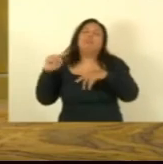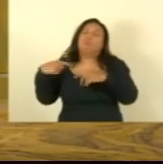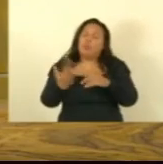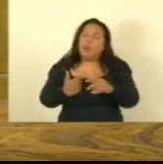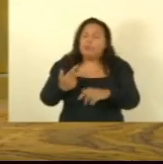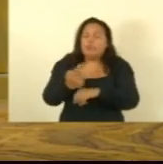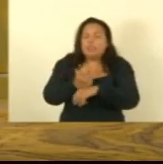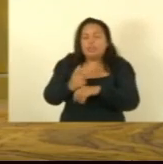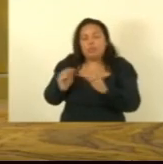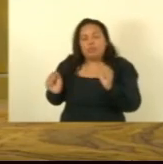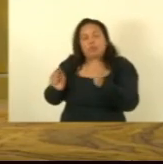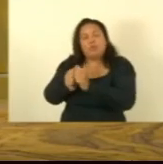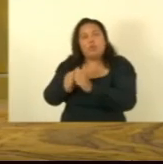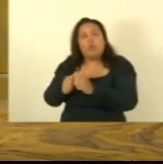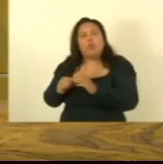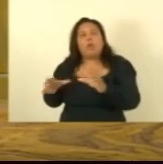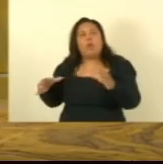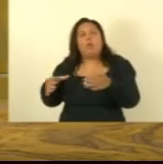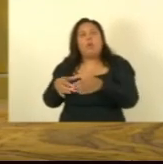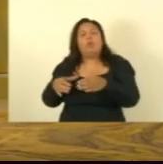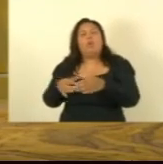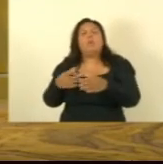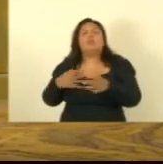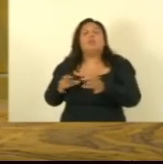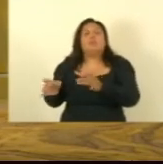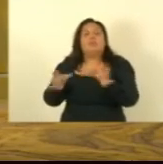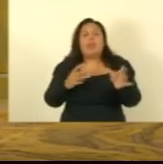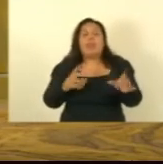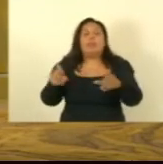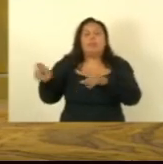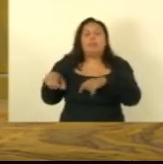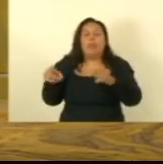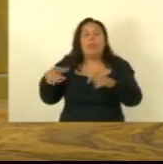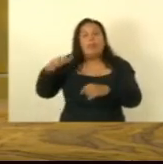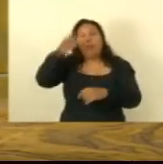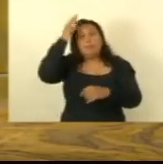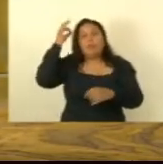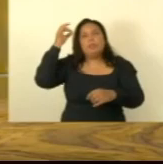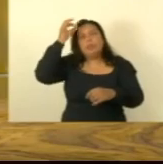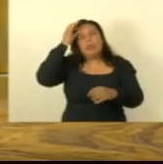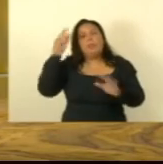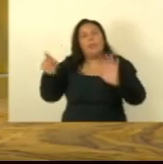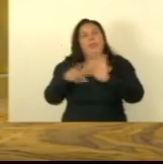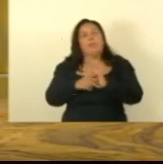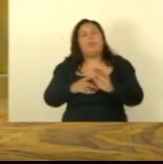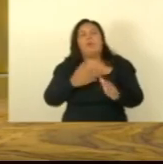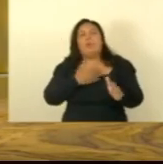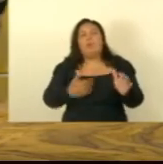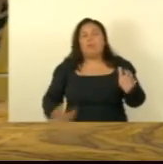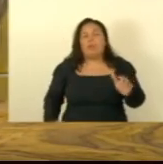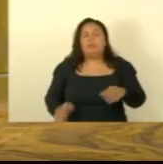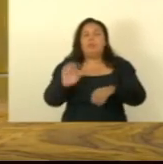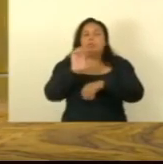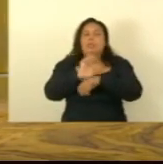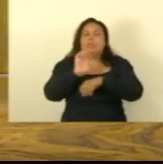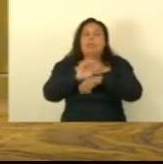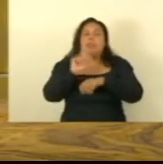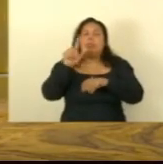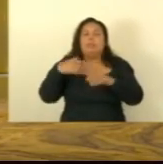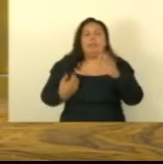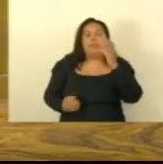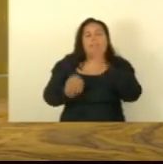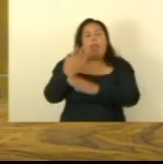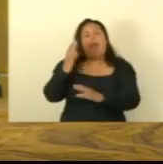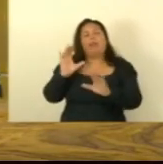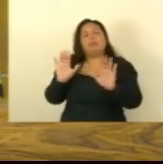firmes junto ao setor produtivo do agro capixaba, ao governo do estado, e conseguimos criar a